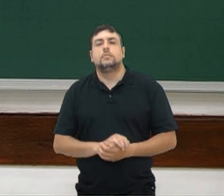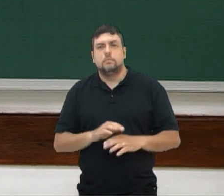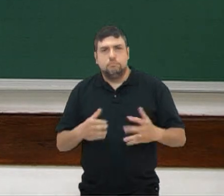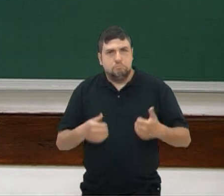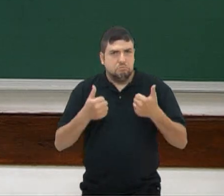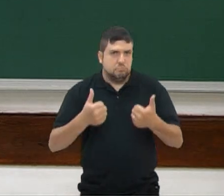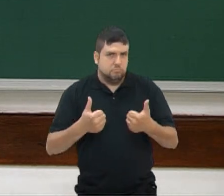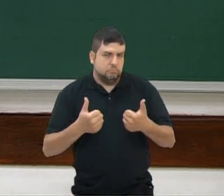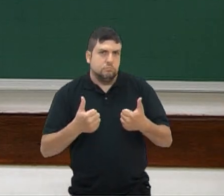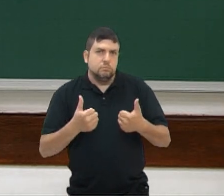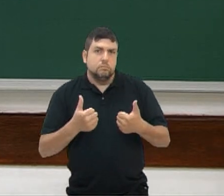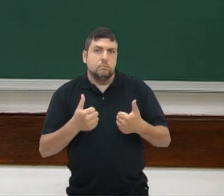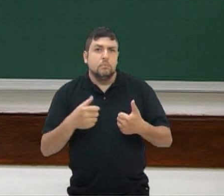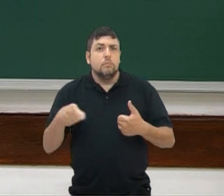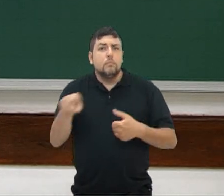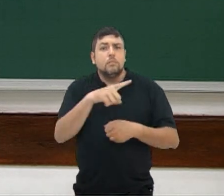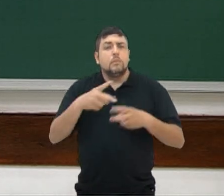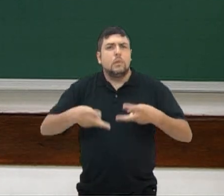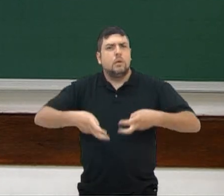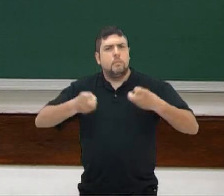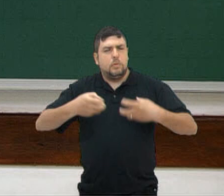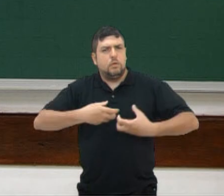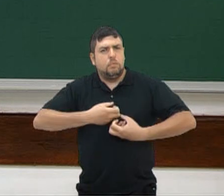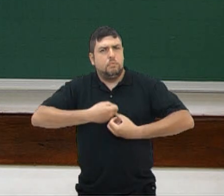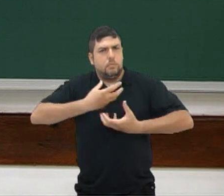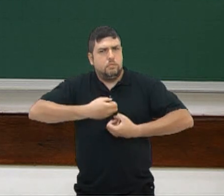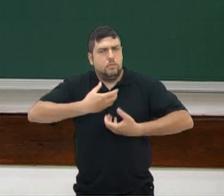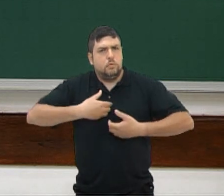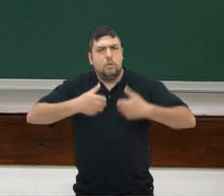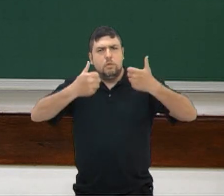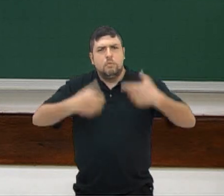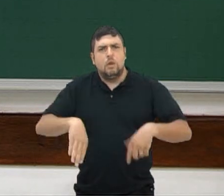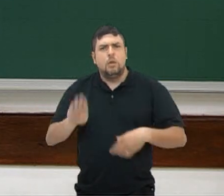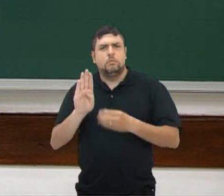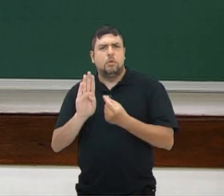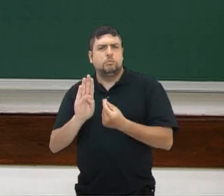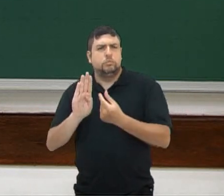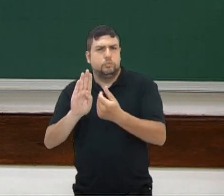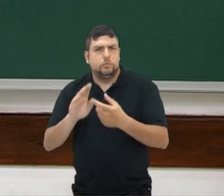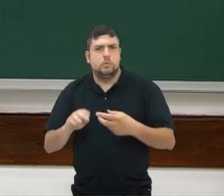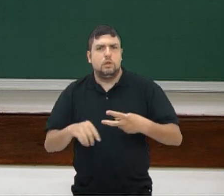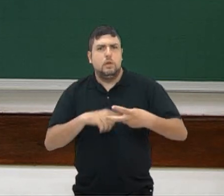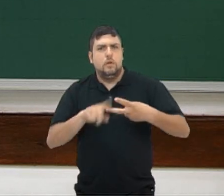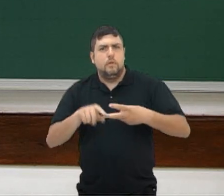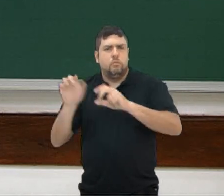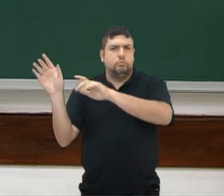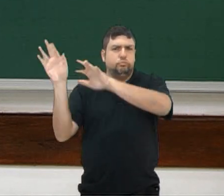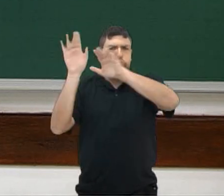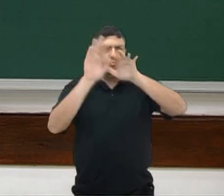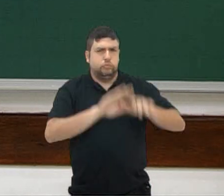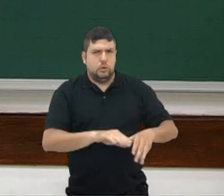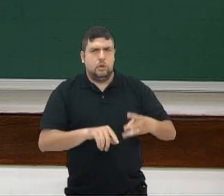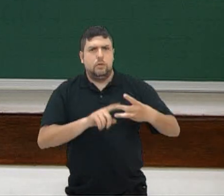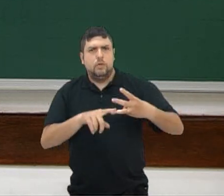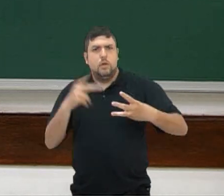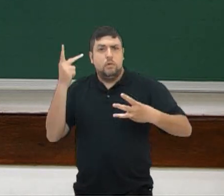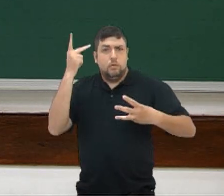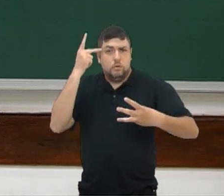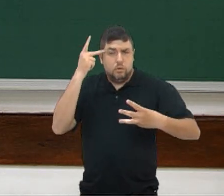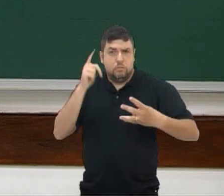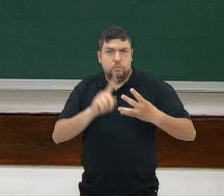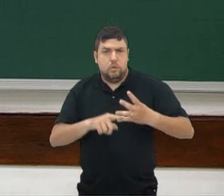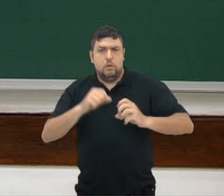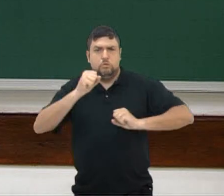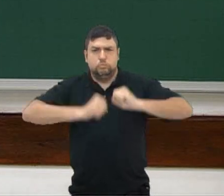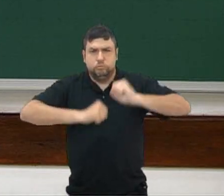Então, tranquilo? Bom, vocês percebem que nesse poema ele fala da burguesia, ele fala da imigração, ele fala de São Paulo, ele fala do processo industrial,